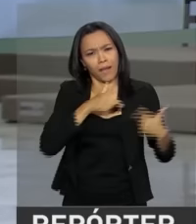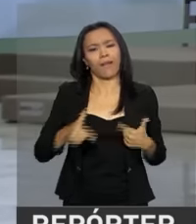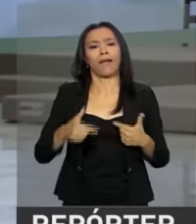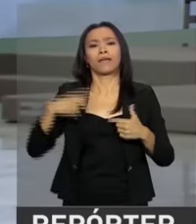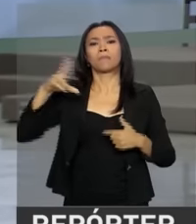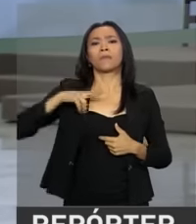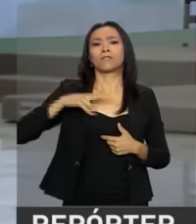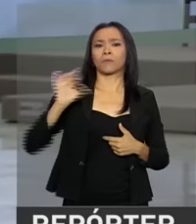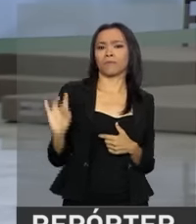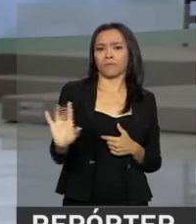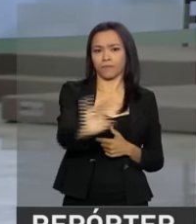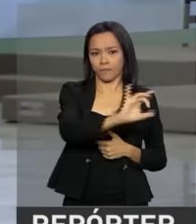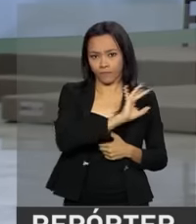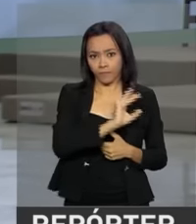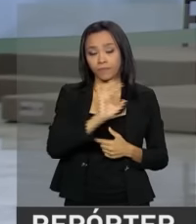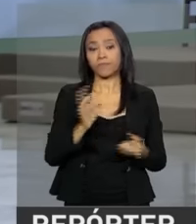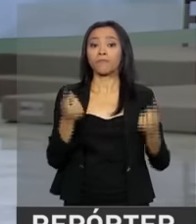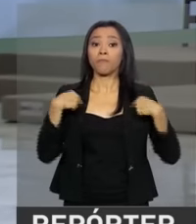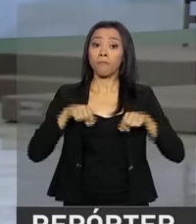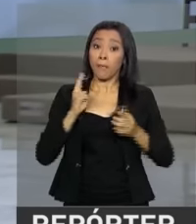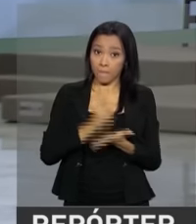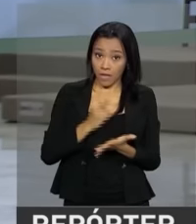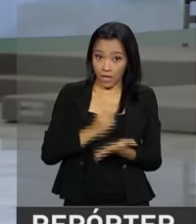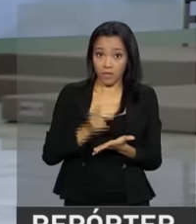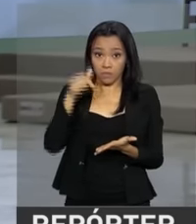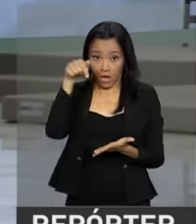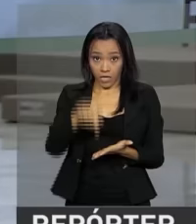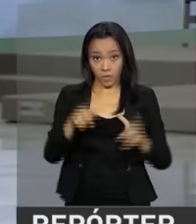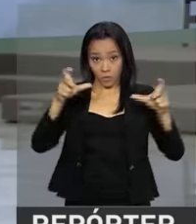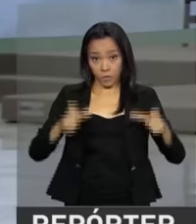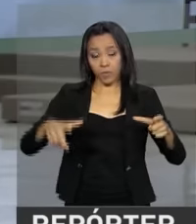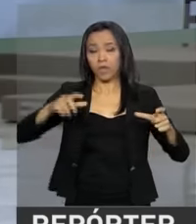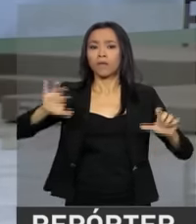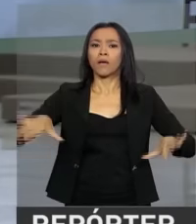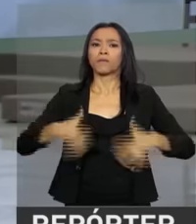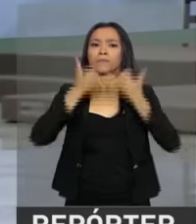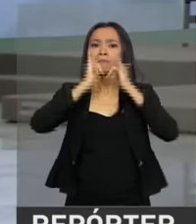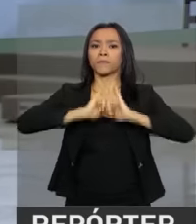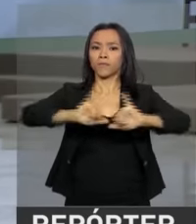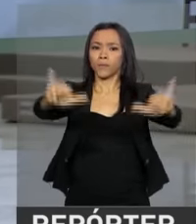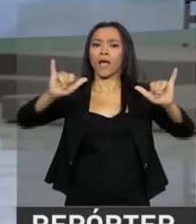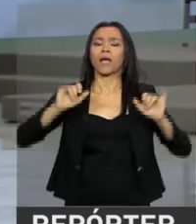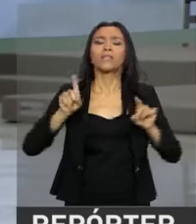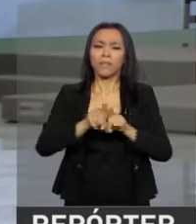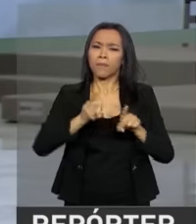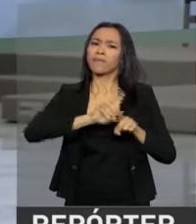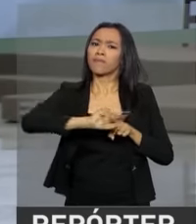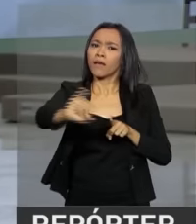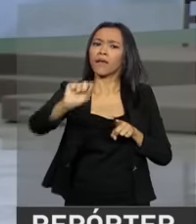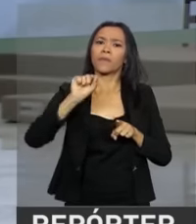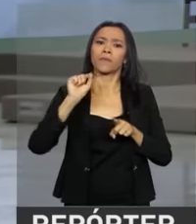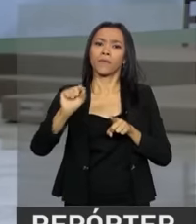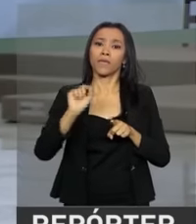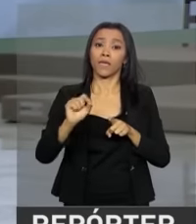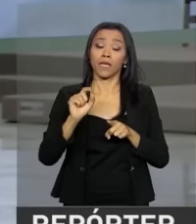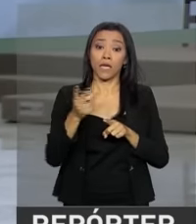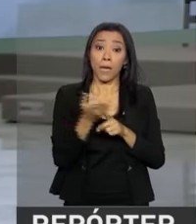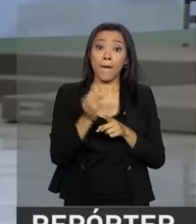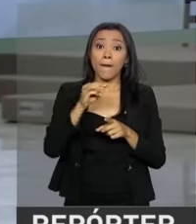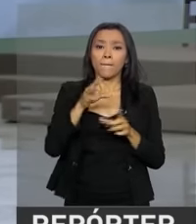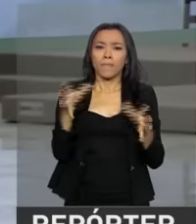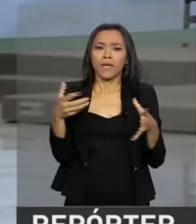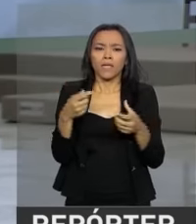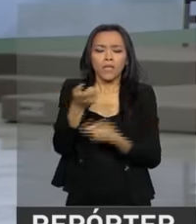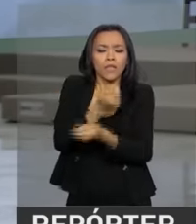individuais e na mesma cerimônia daqui a pouco aqui no Palácio do Planalto o presidente Michel Temer ainda vai lançar o mutirão para renegociação